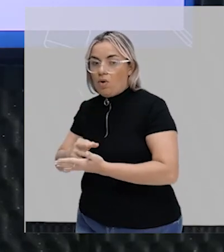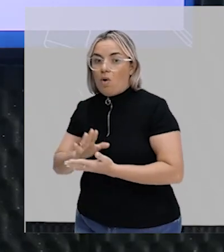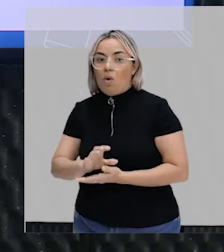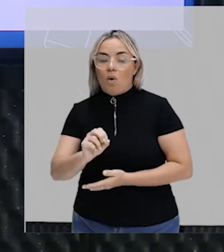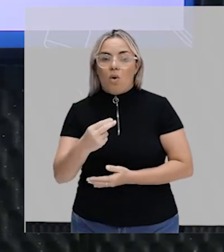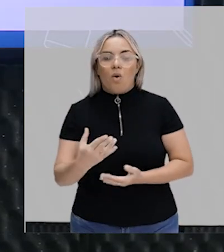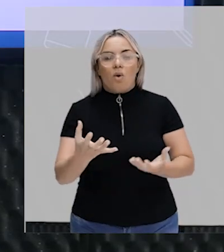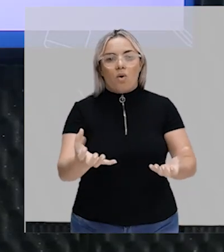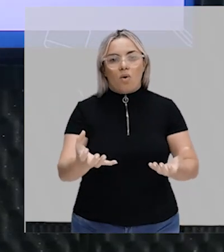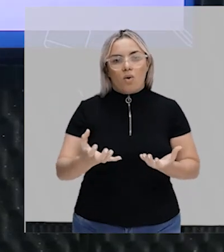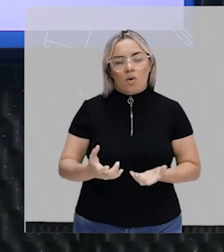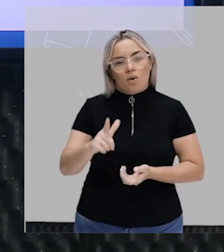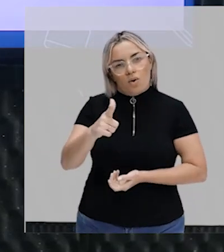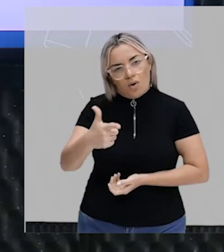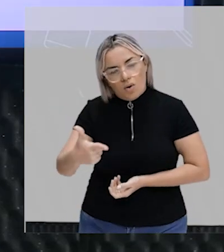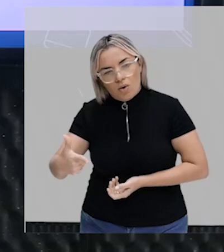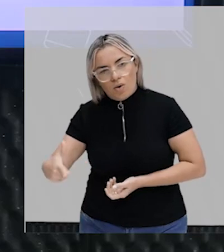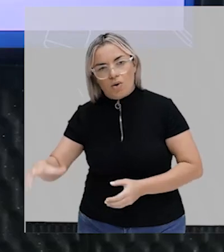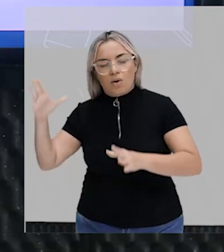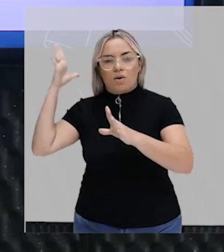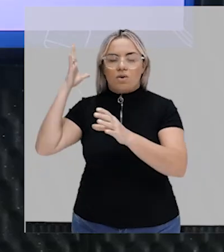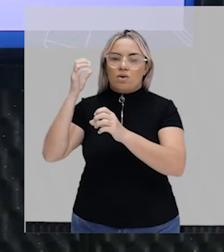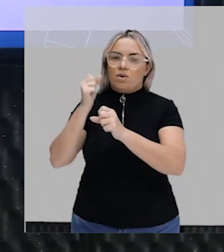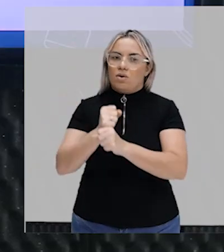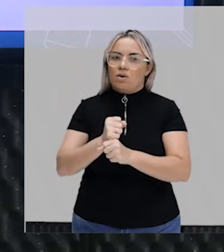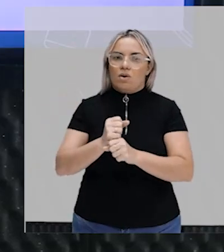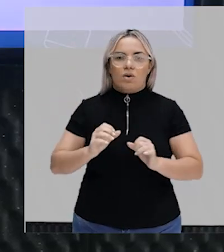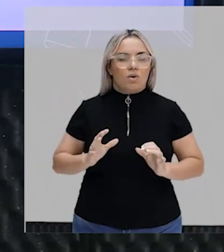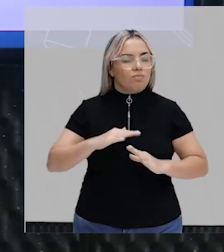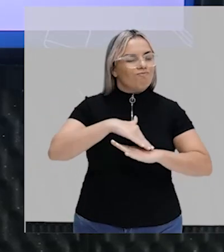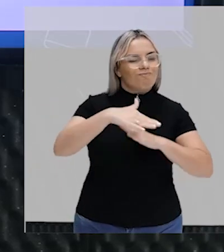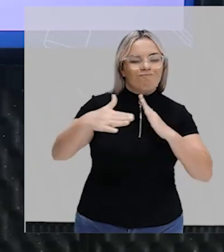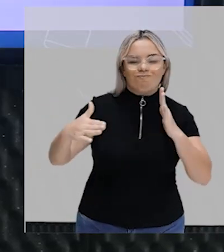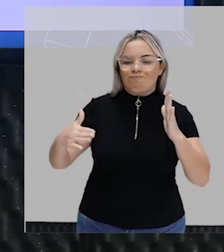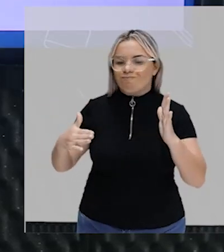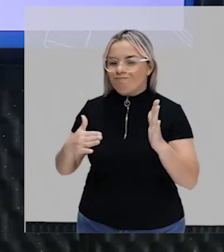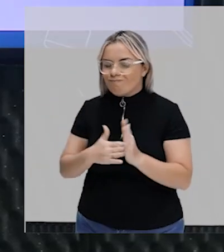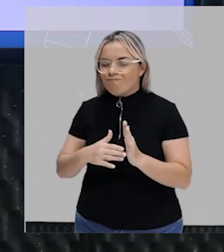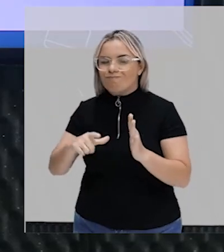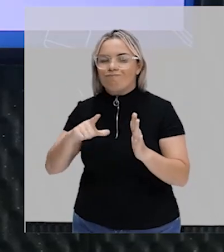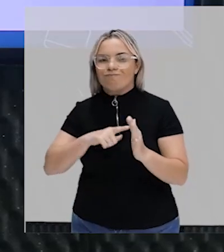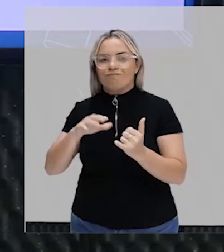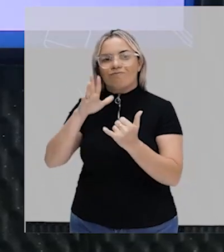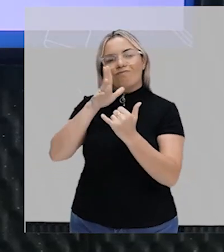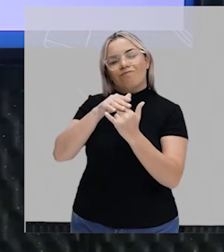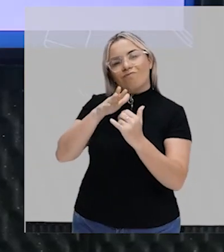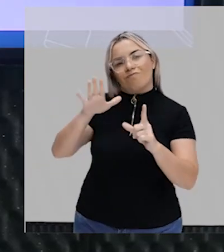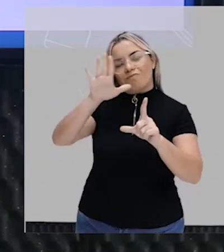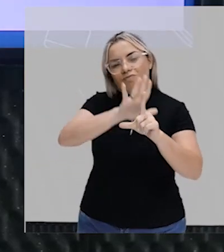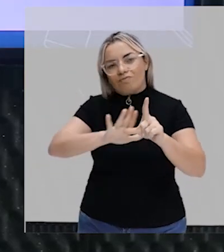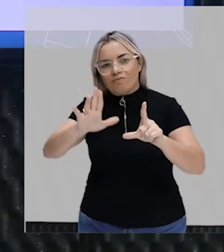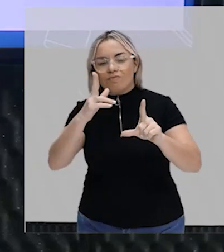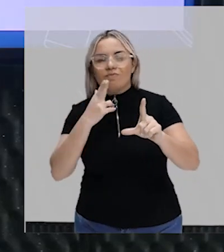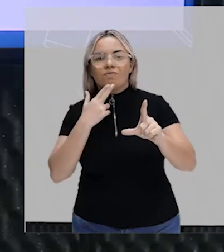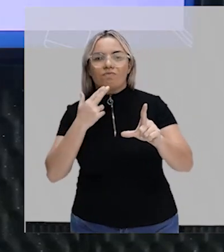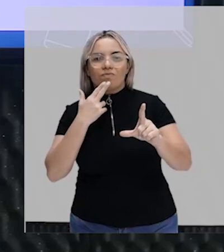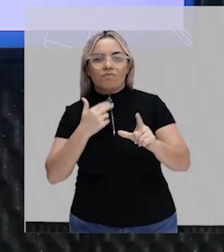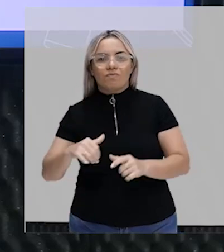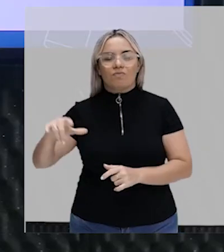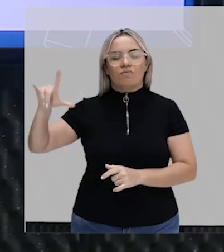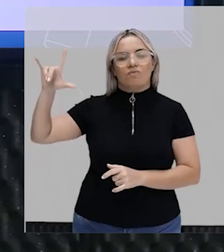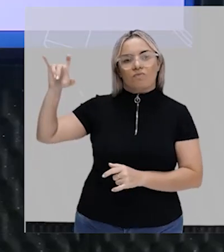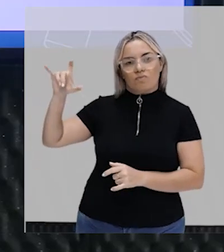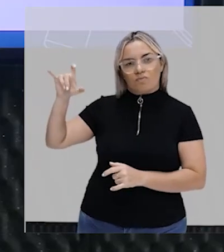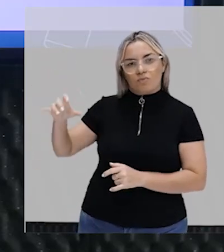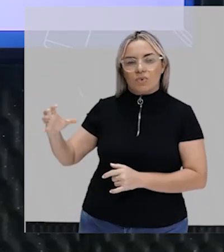aula, revê-la, tudo está disponível para ti na plataforma Gonçalves Dias, no YouTube, no Instagram, tem também os